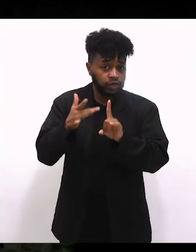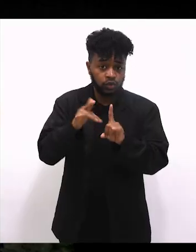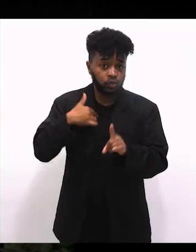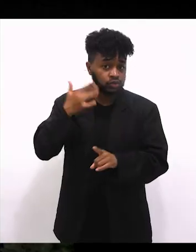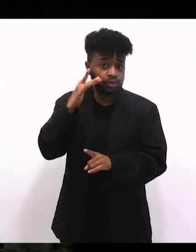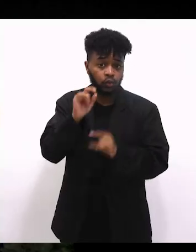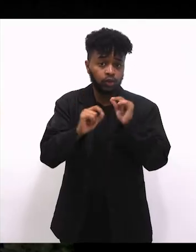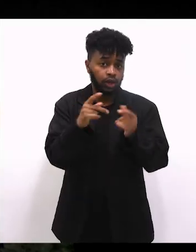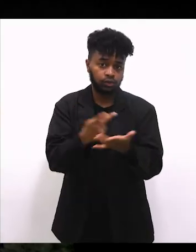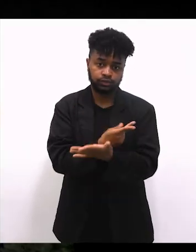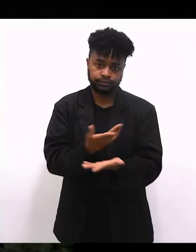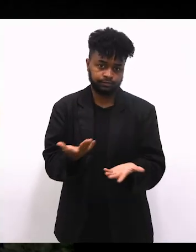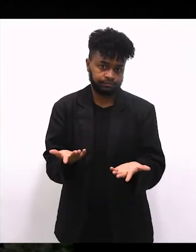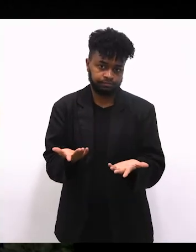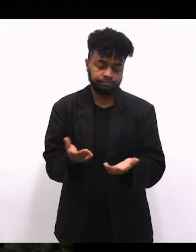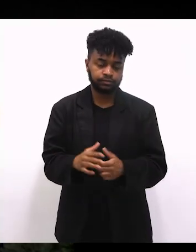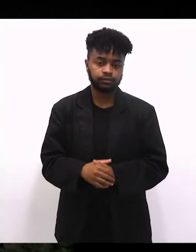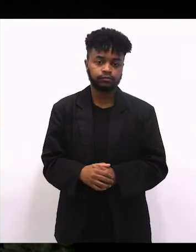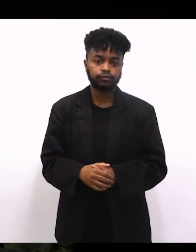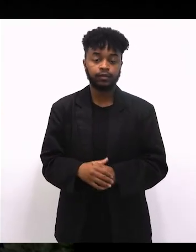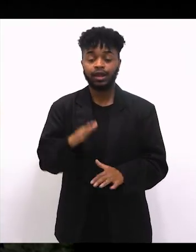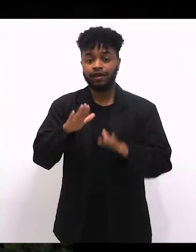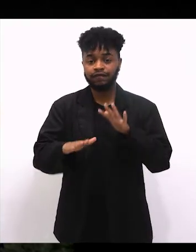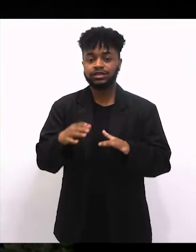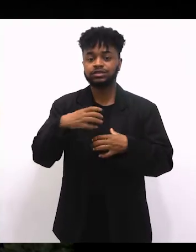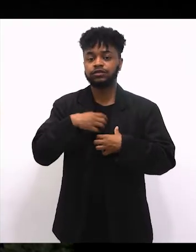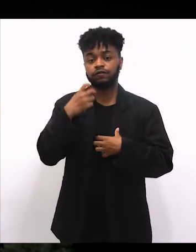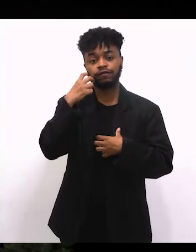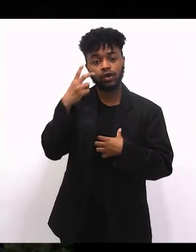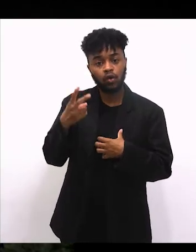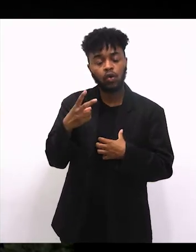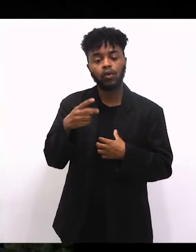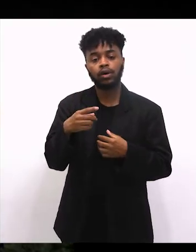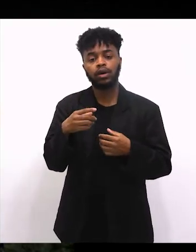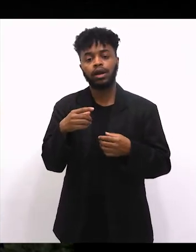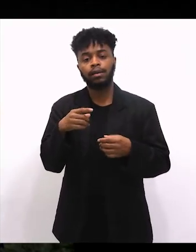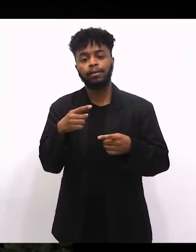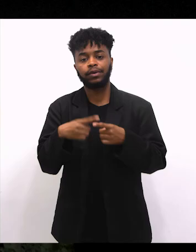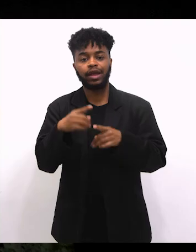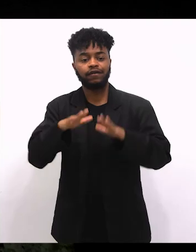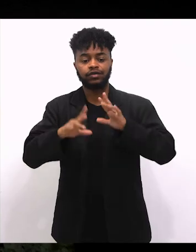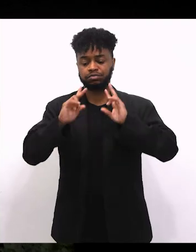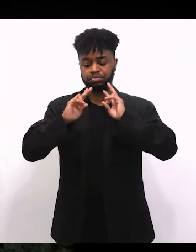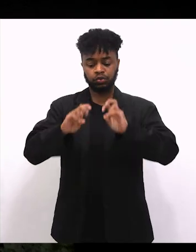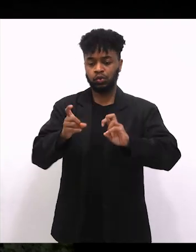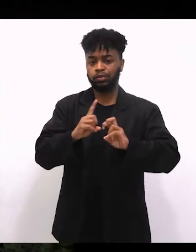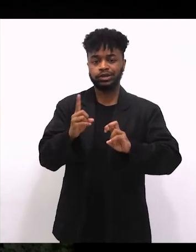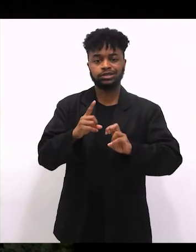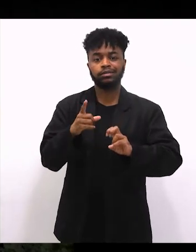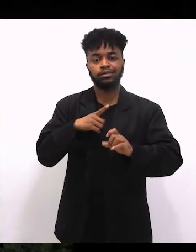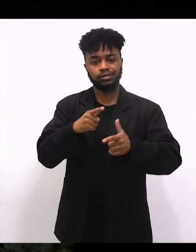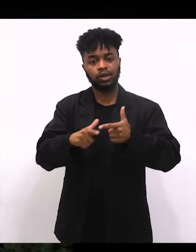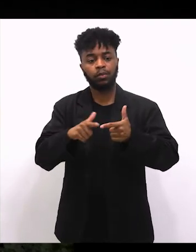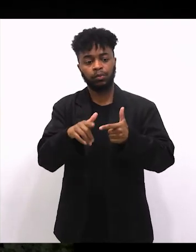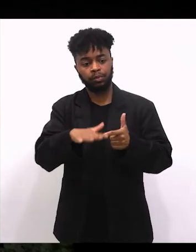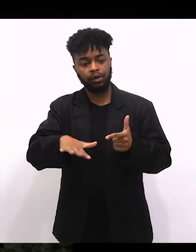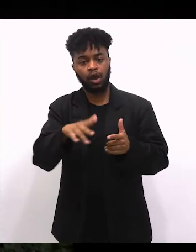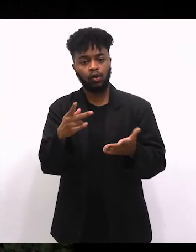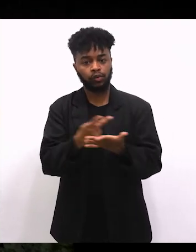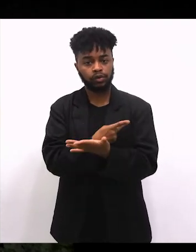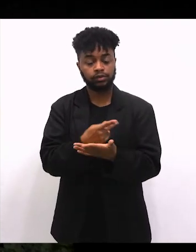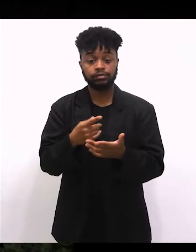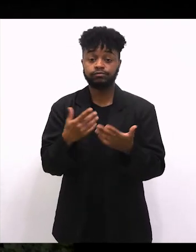ideia do que estava acontecendo comigo, né? Então, muitas têm vergonha, não se reconhecem. E aí, mais uma